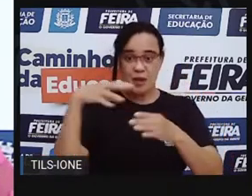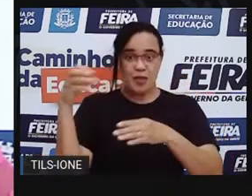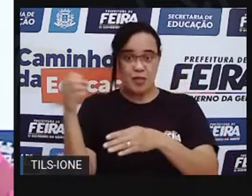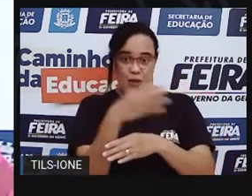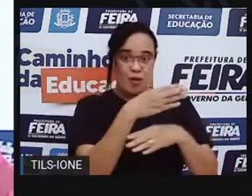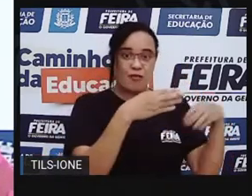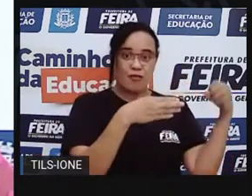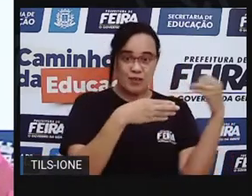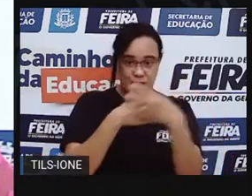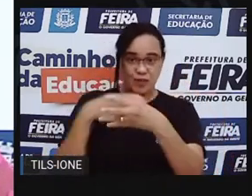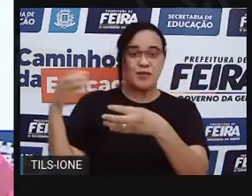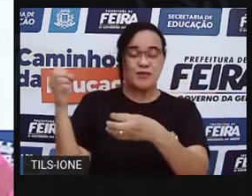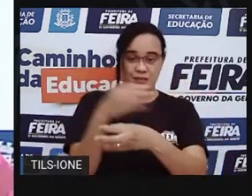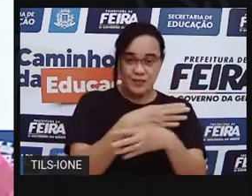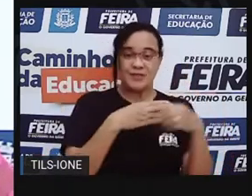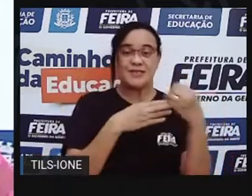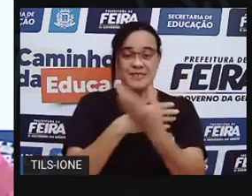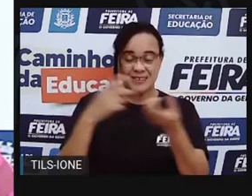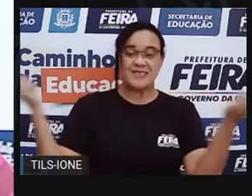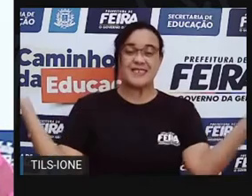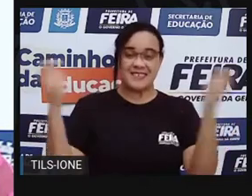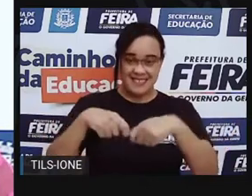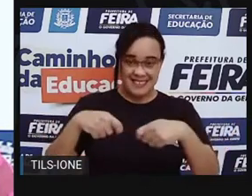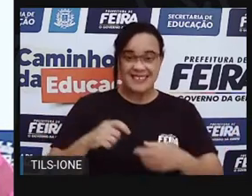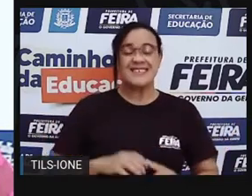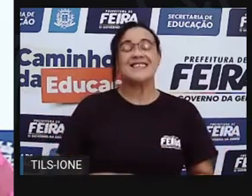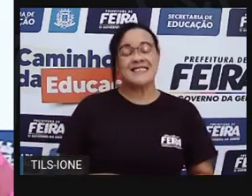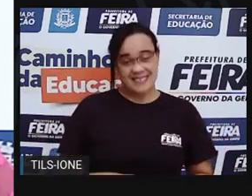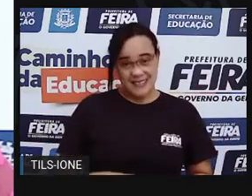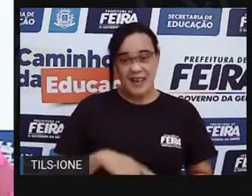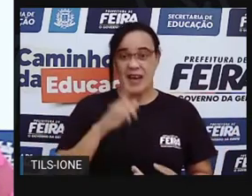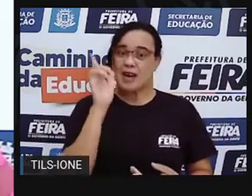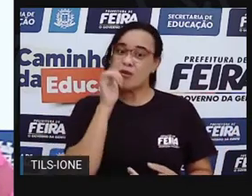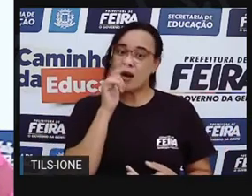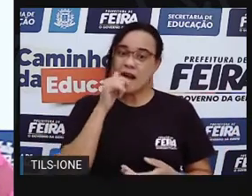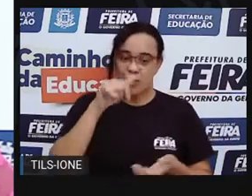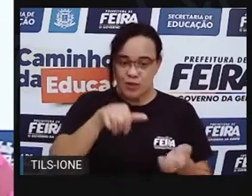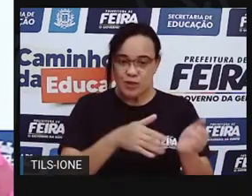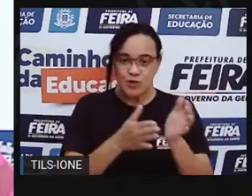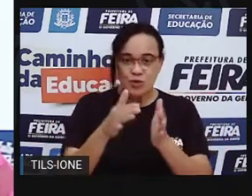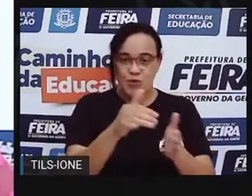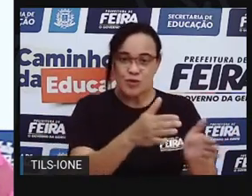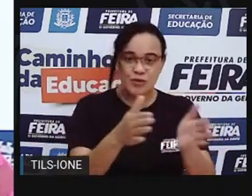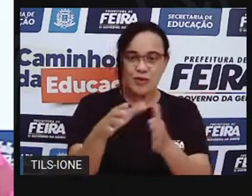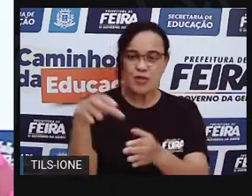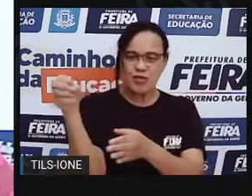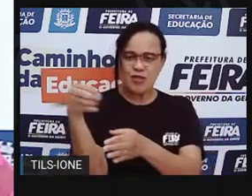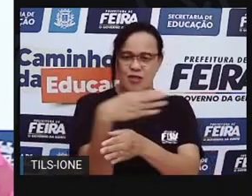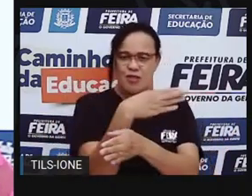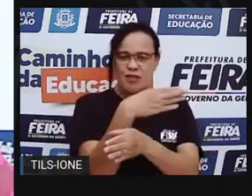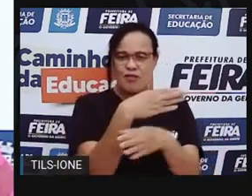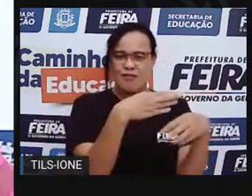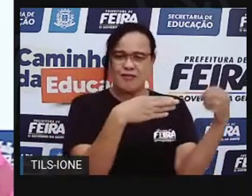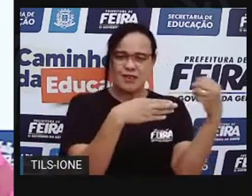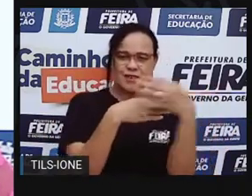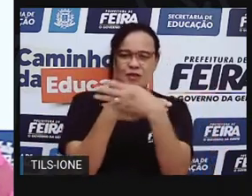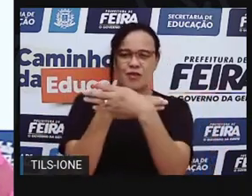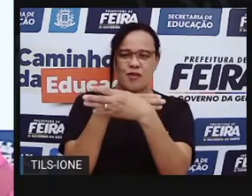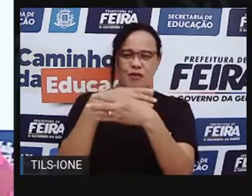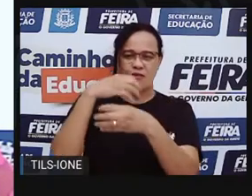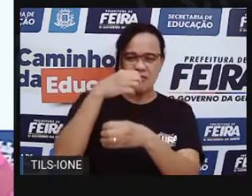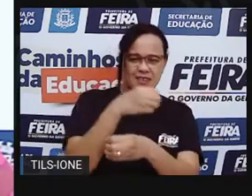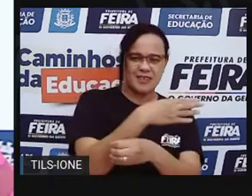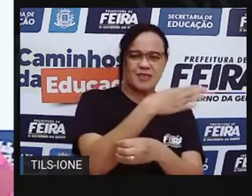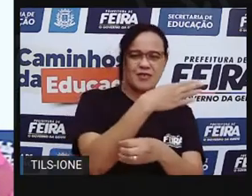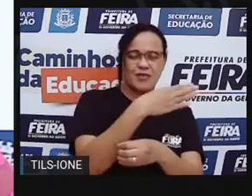ficam. É! Como a água do rio, que é água sempre nova. Como cada dia, que